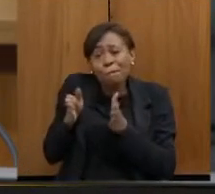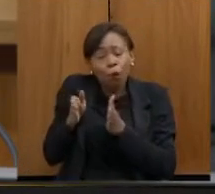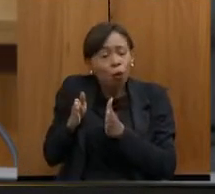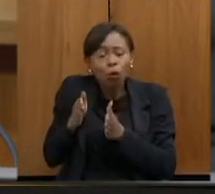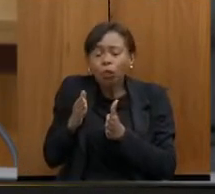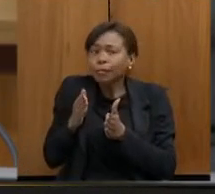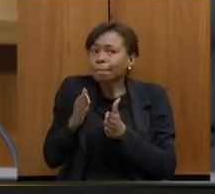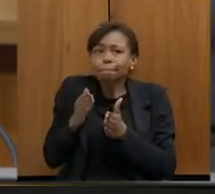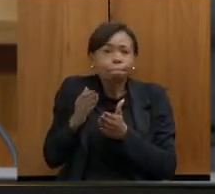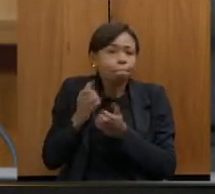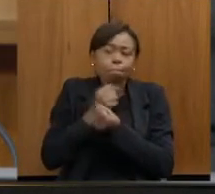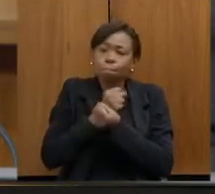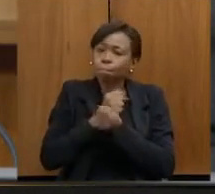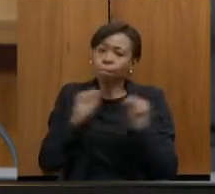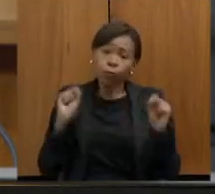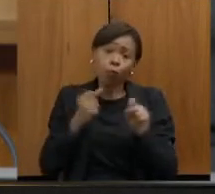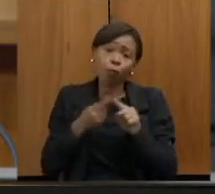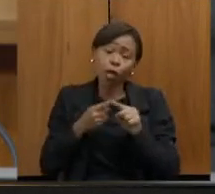cobertura é muito grande.